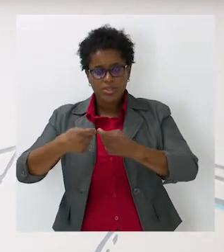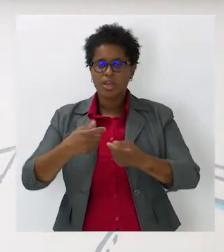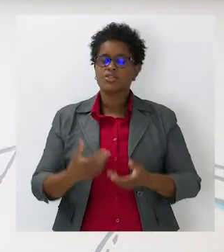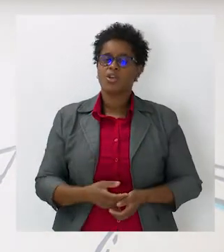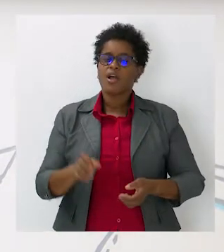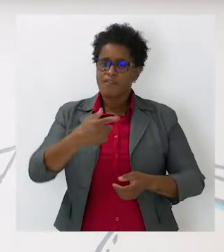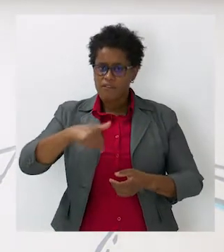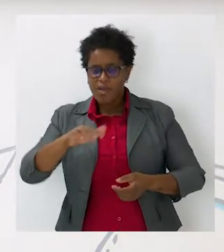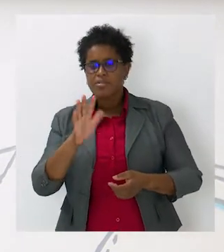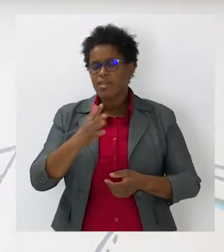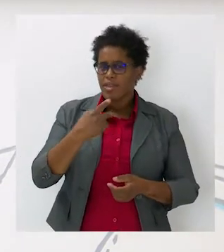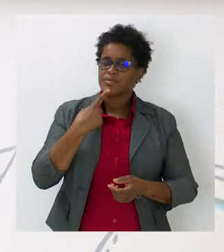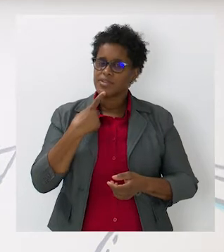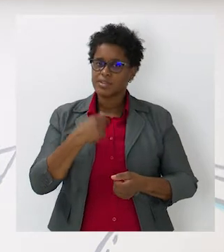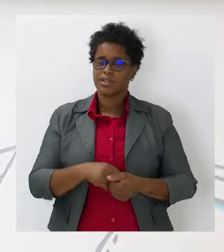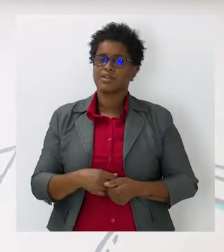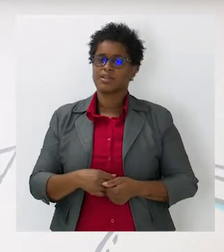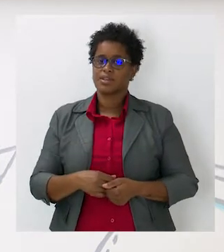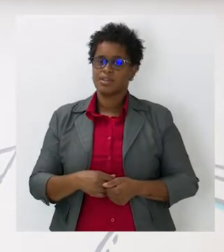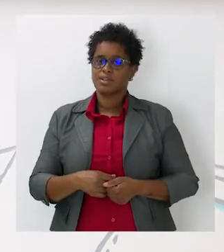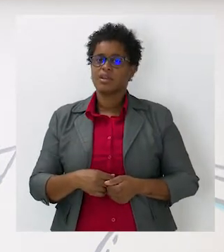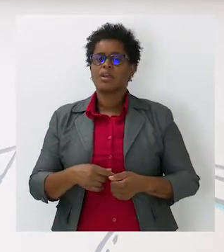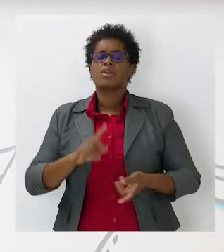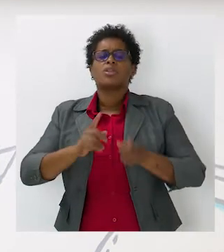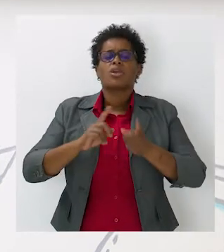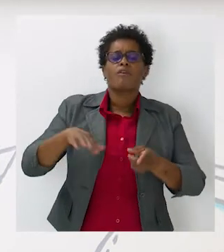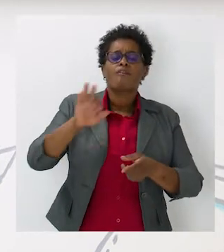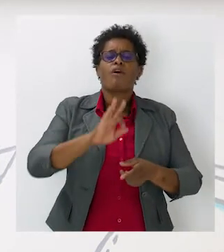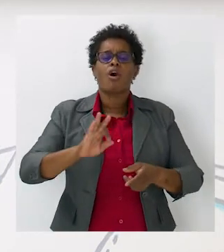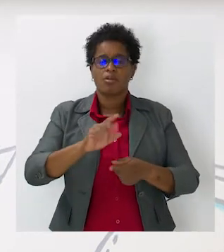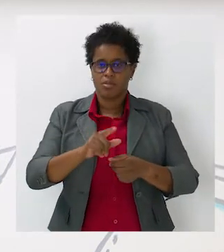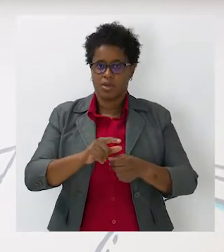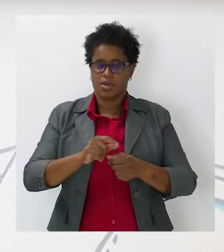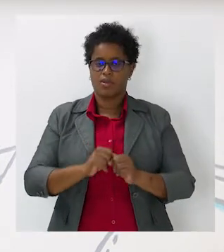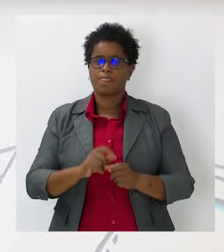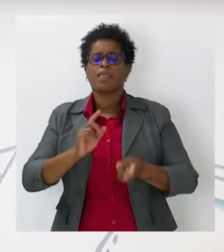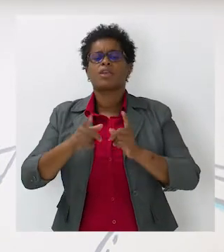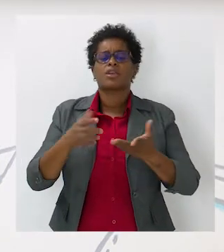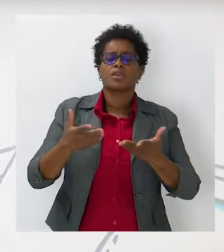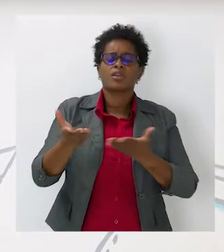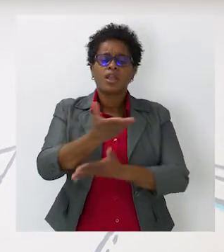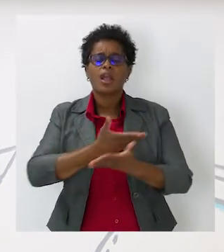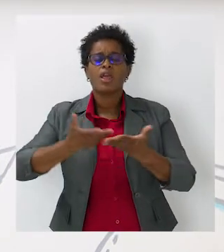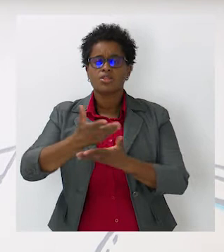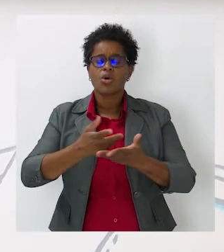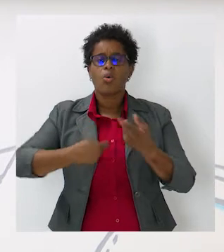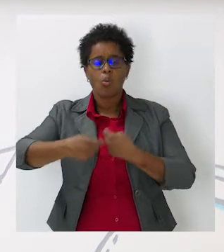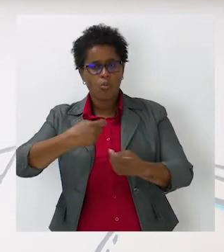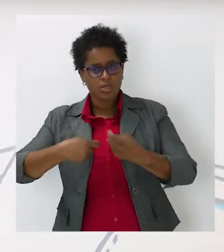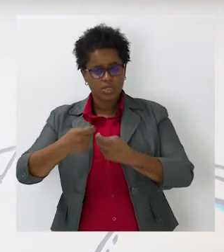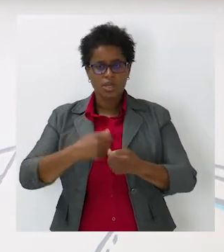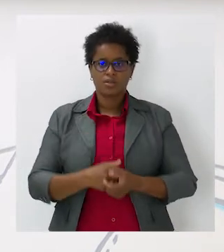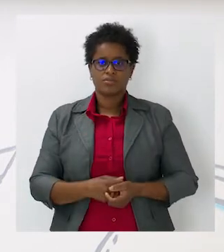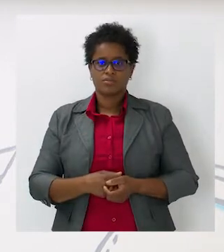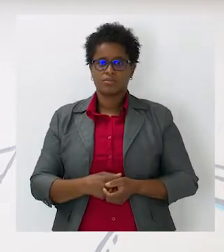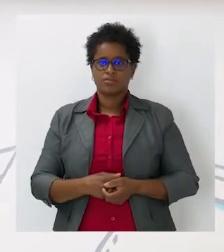isso, vamos tentar compreender de que forma, ou então que tipo de relação